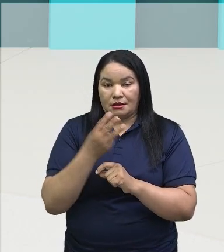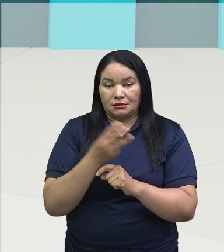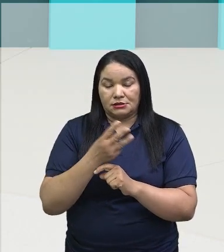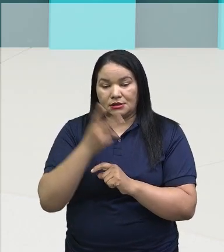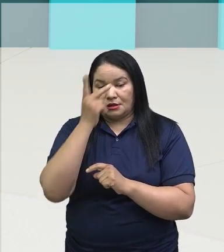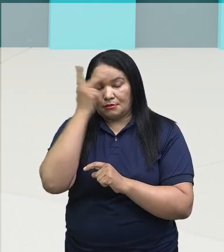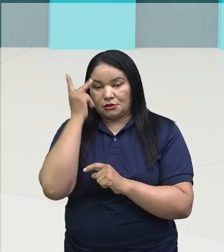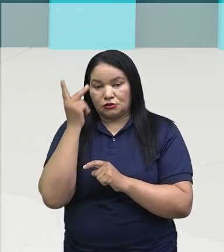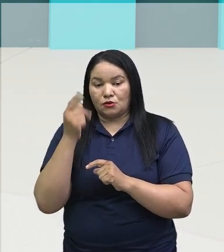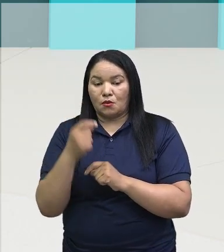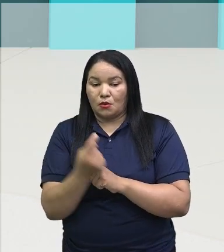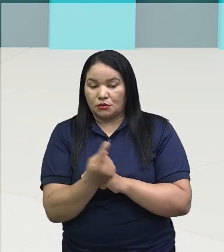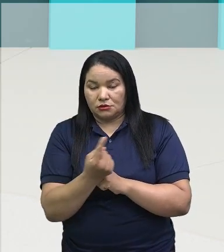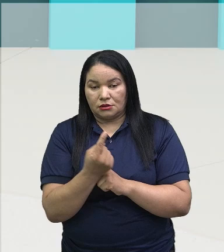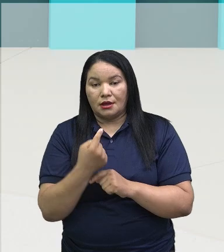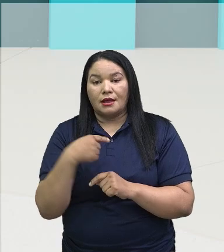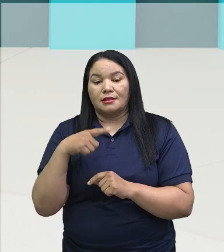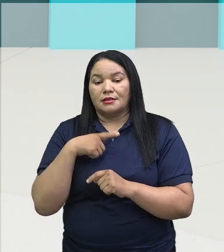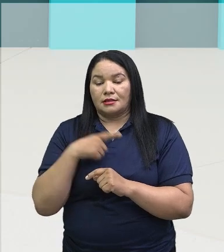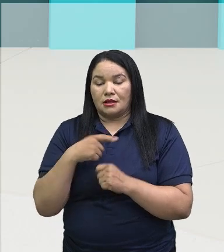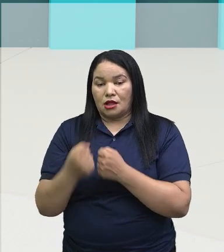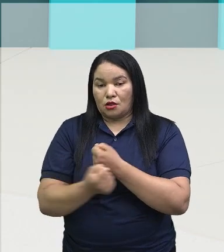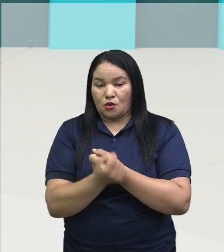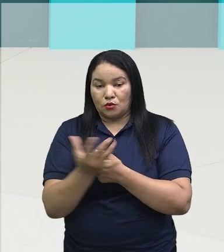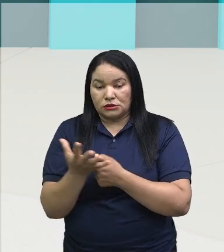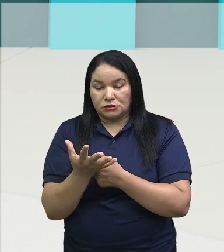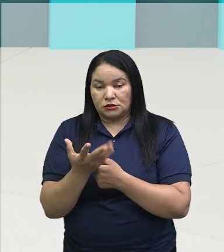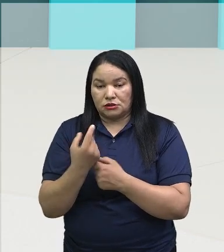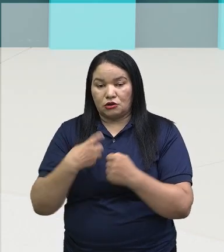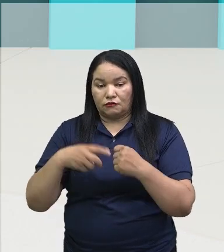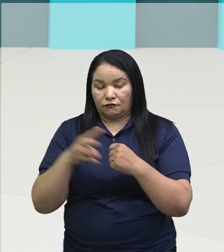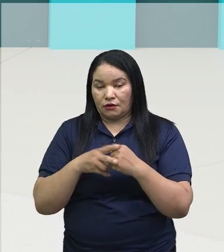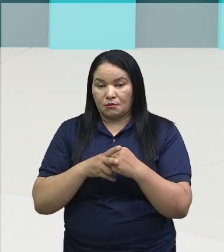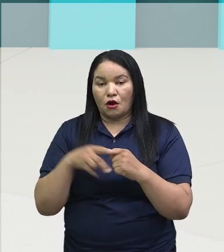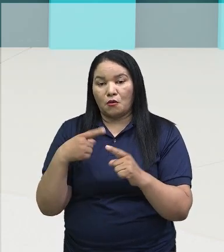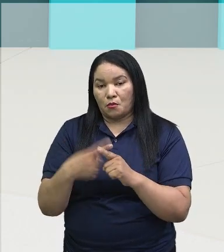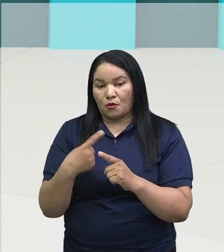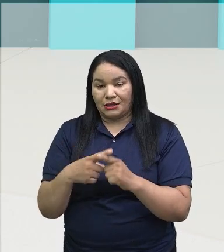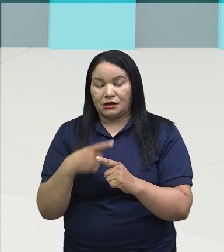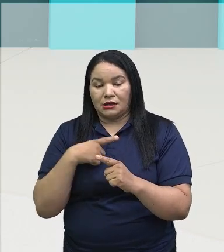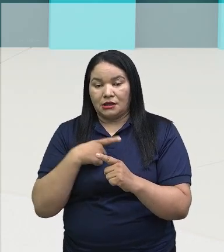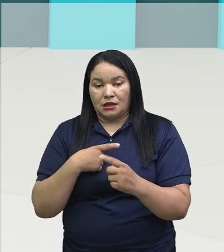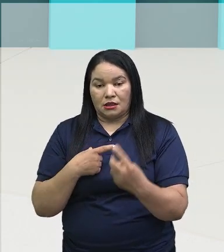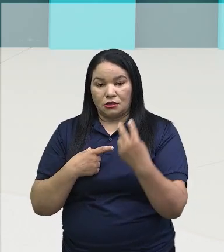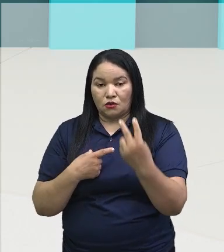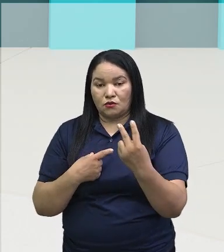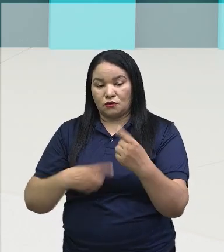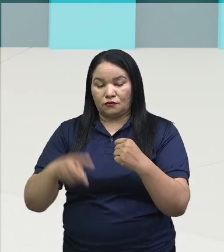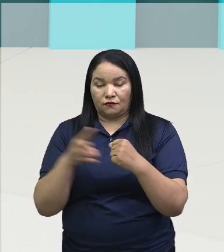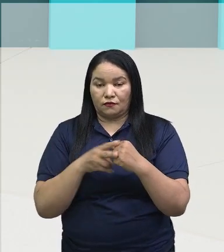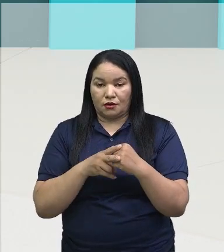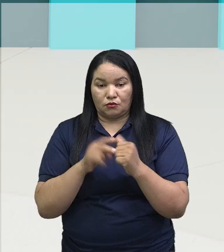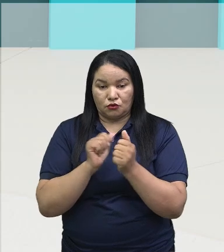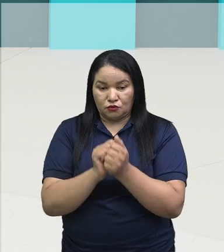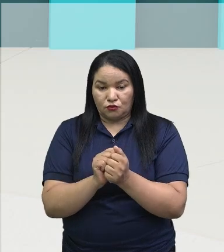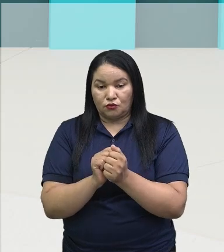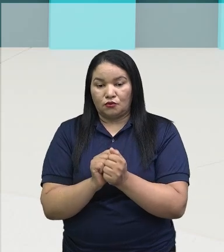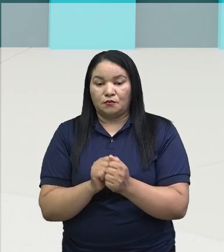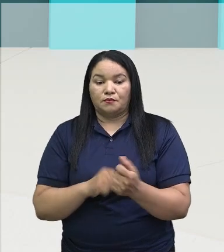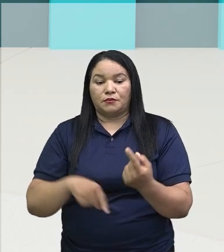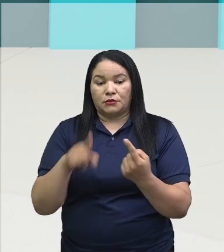haver, nós temos uma locução verbal, ou seja, eu tenho dois verbos juntos, um verbo auxiliar, que é o deve, e o verbo